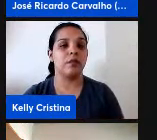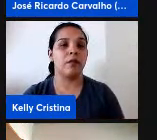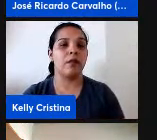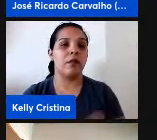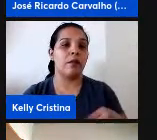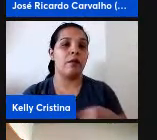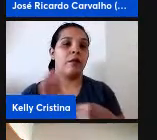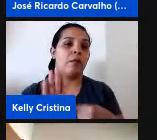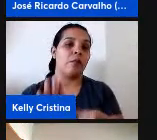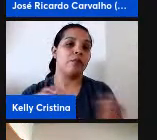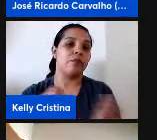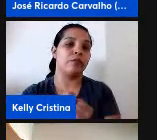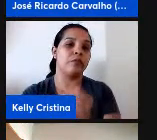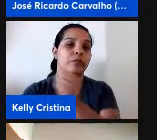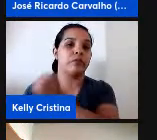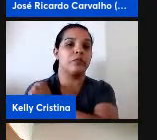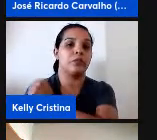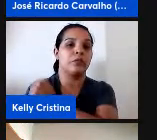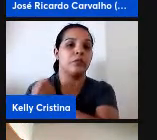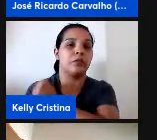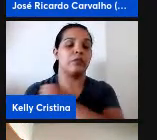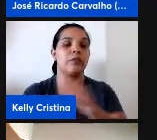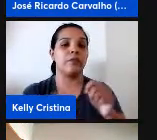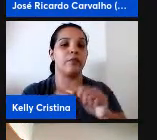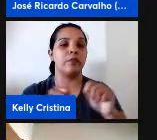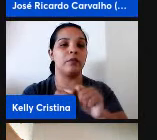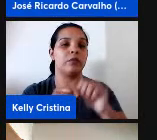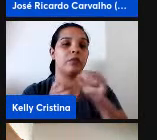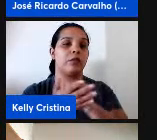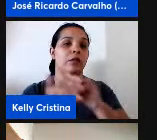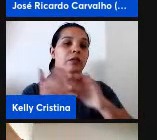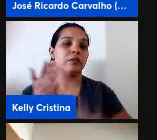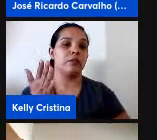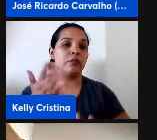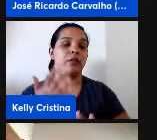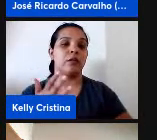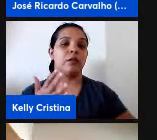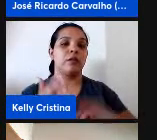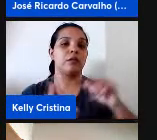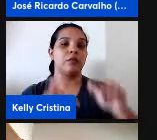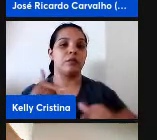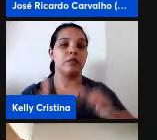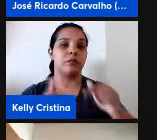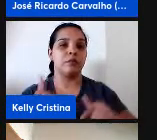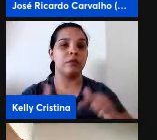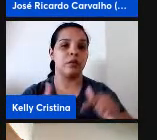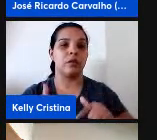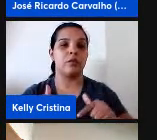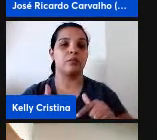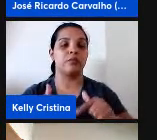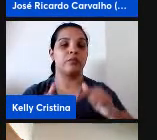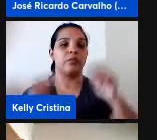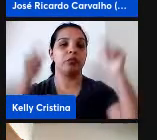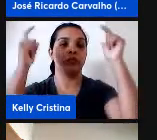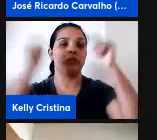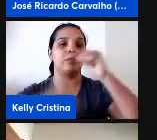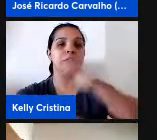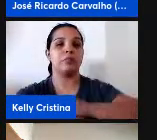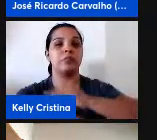com os alunos fazendo essa atividade de revisão dos Irmãos Grimm, o Príncipe Sapo,